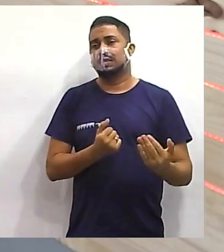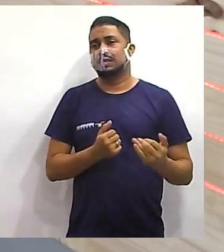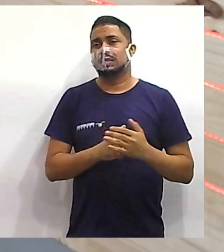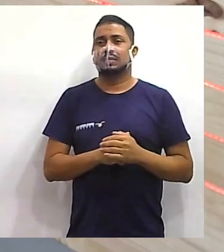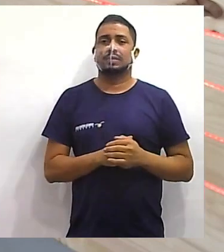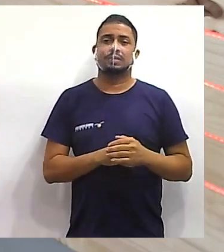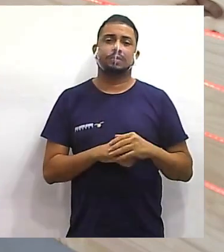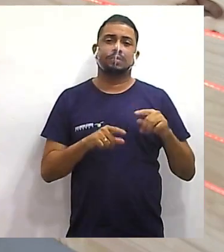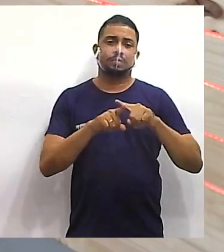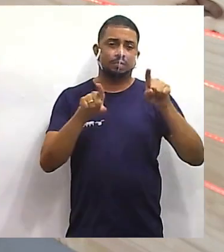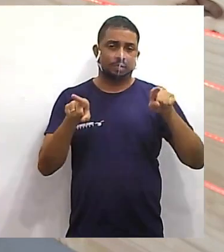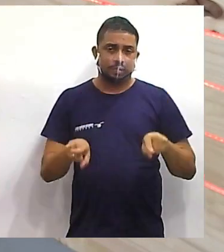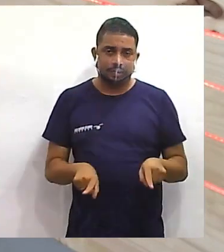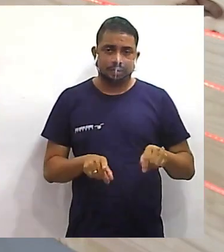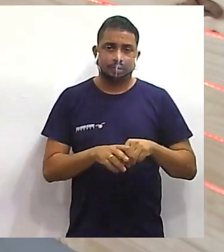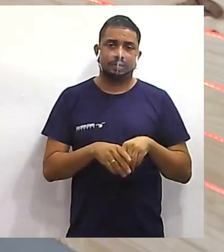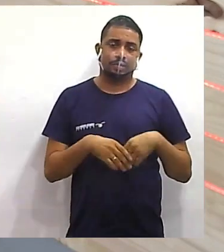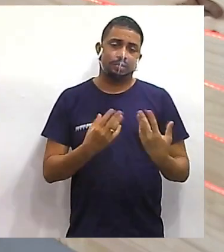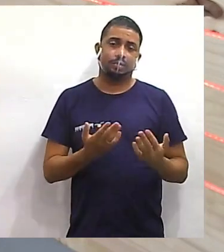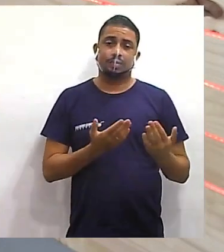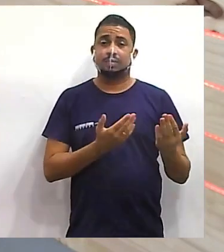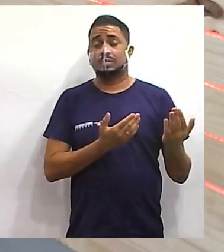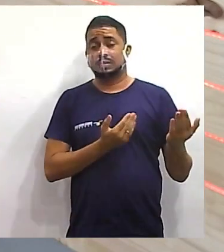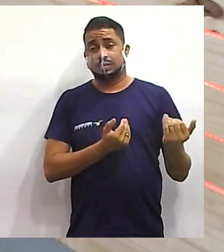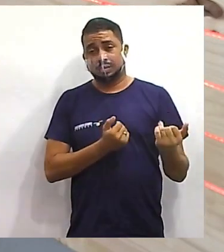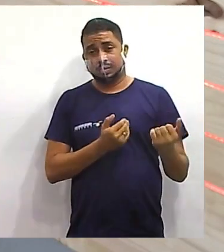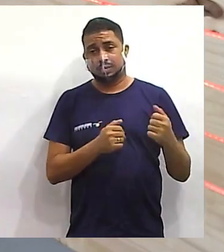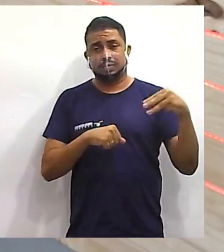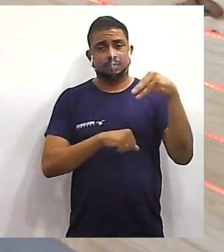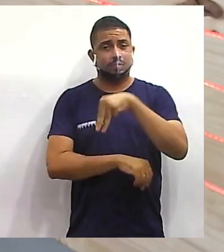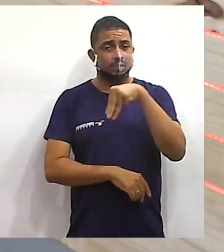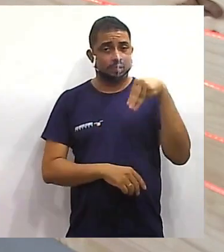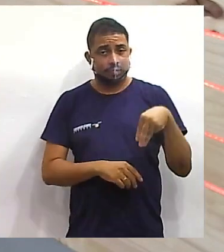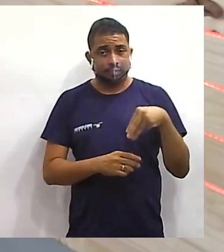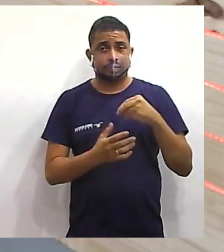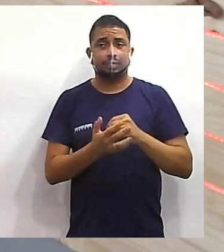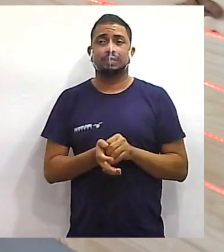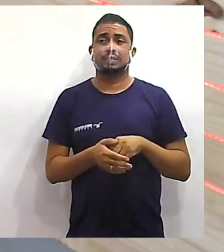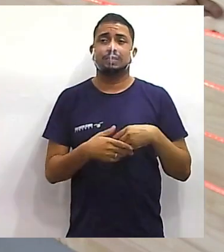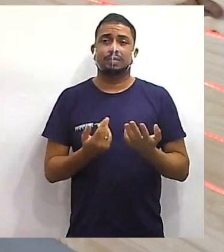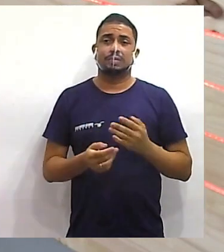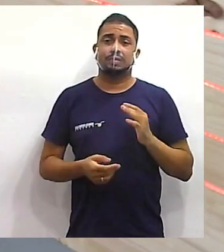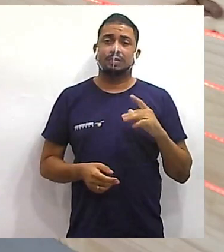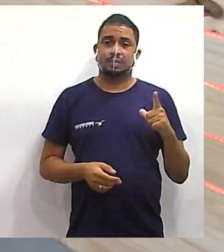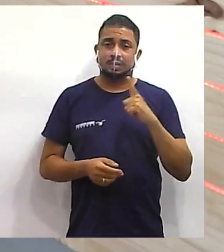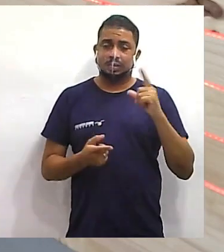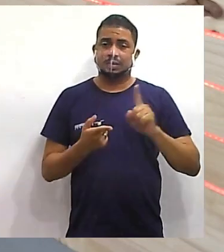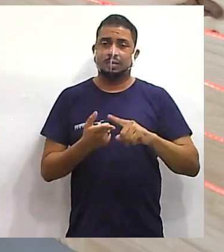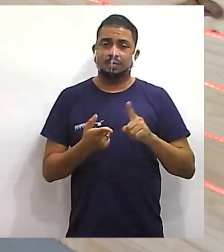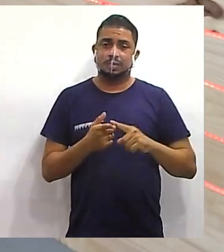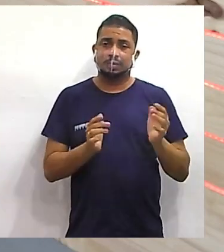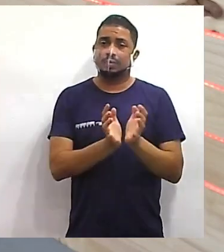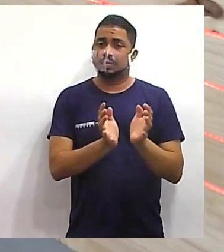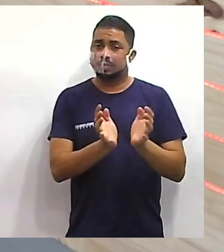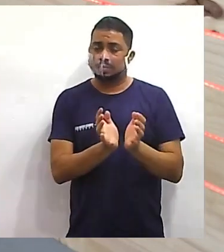dos projetos, então são jovens, os monitores, né? Então, assim, a gente tem também grupos que participam, que